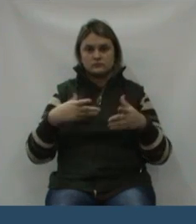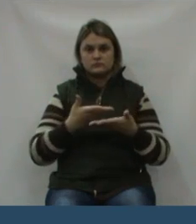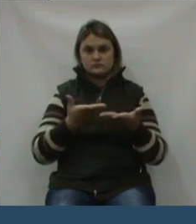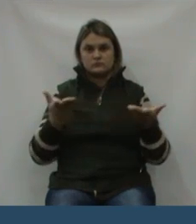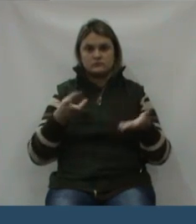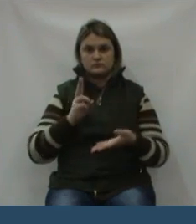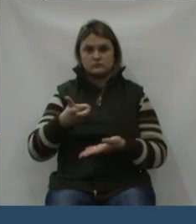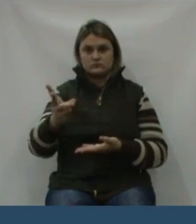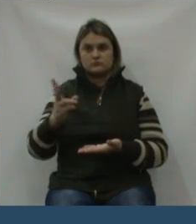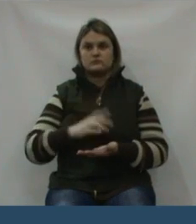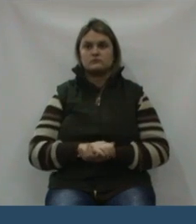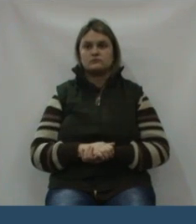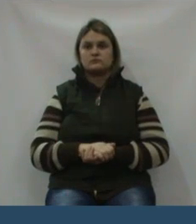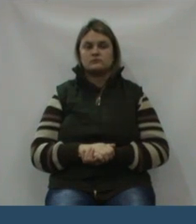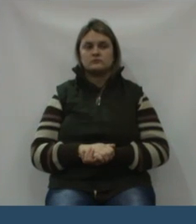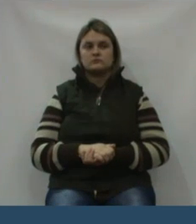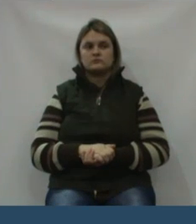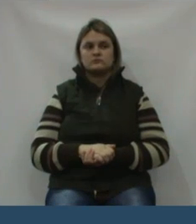geral,